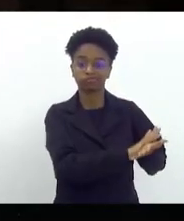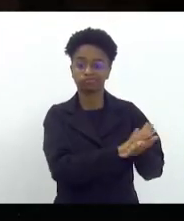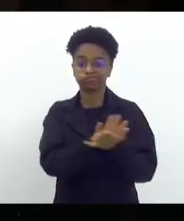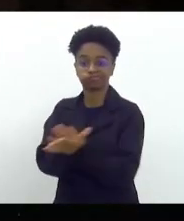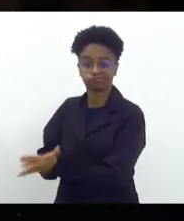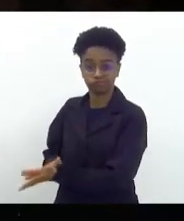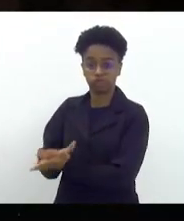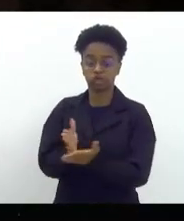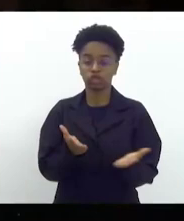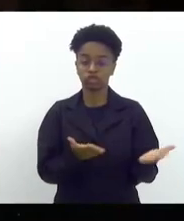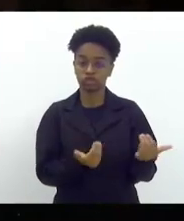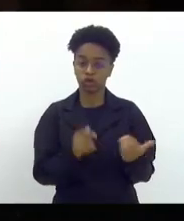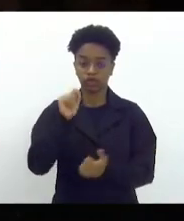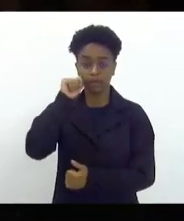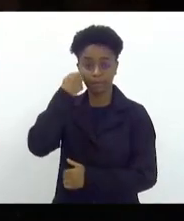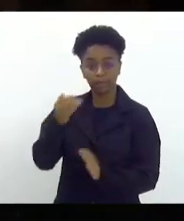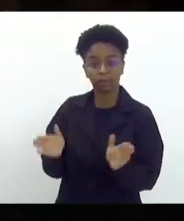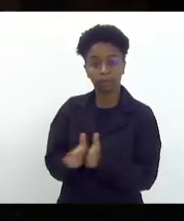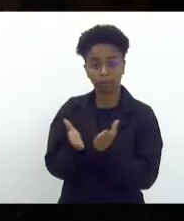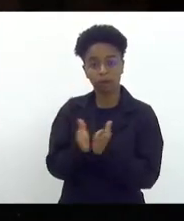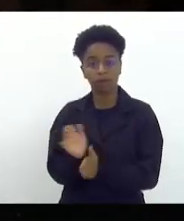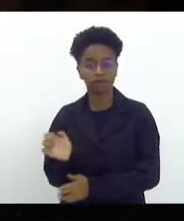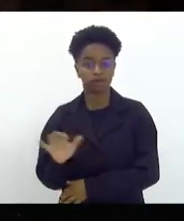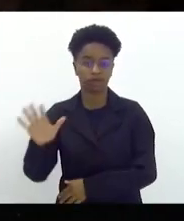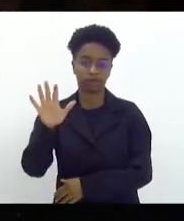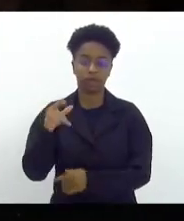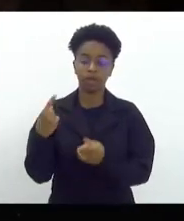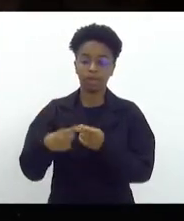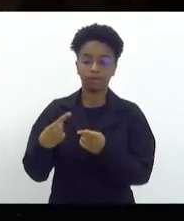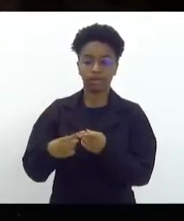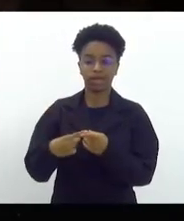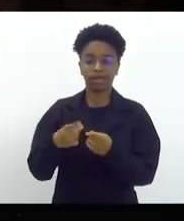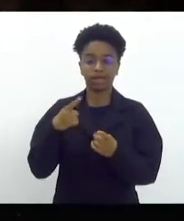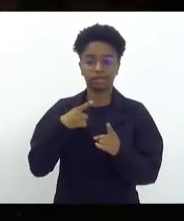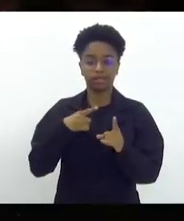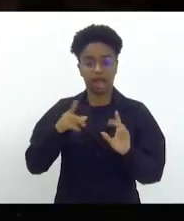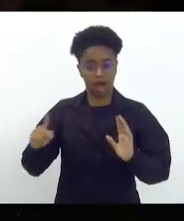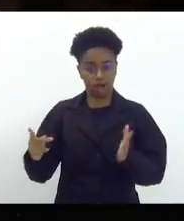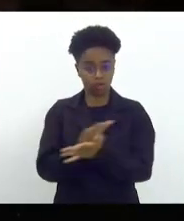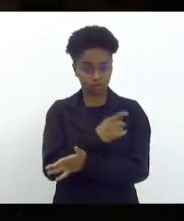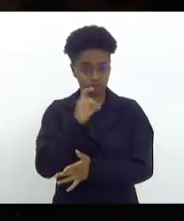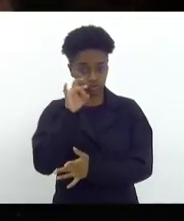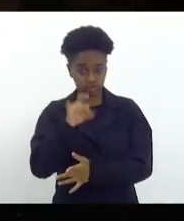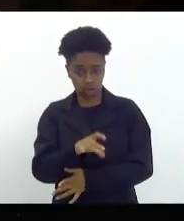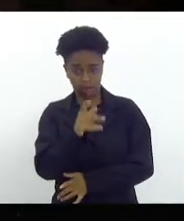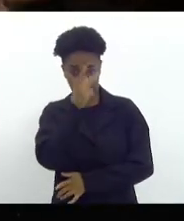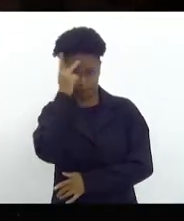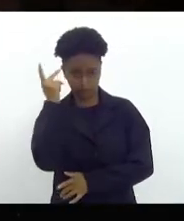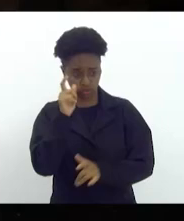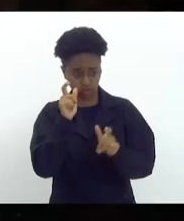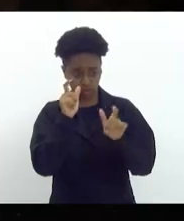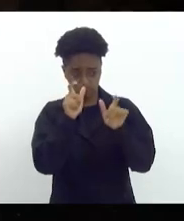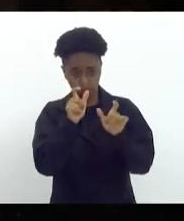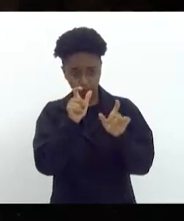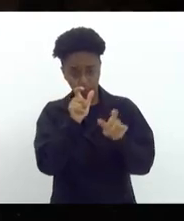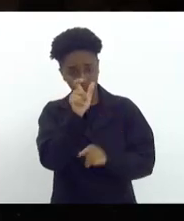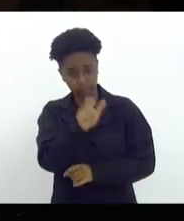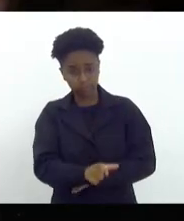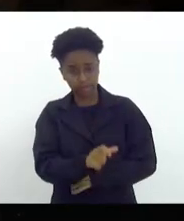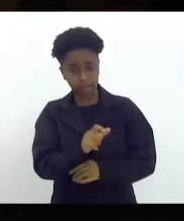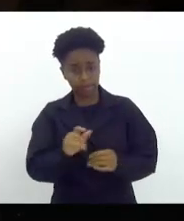extermínio de juventude pretra pobre e periférica que vitima não só aquelas e estão diretamente